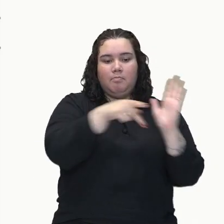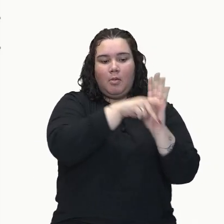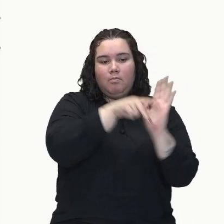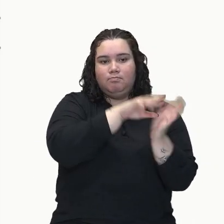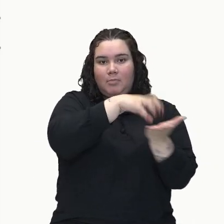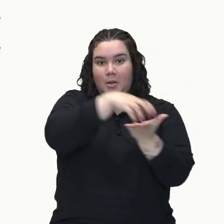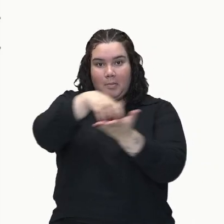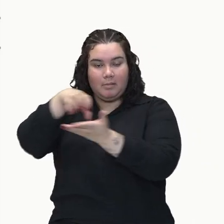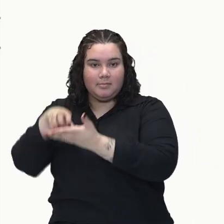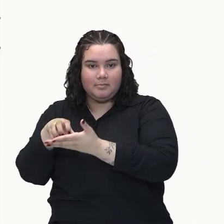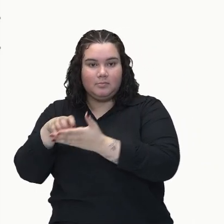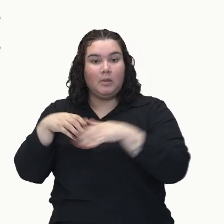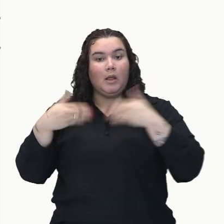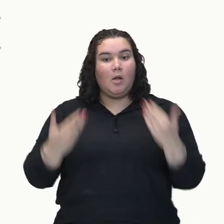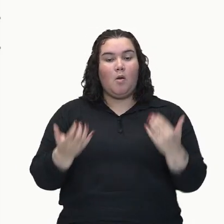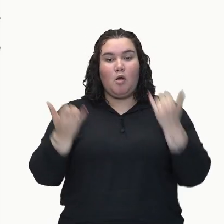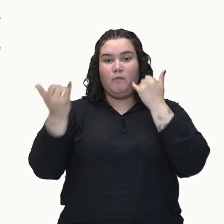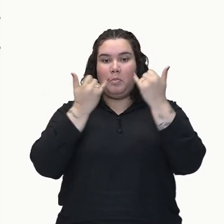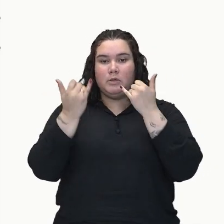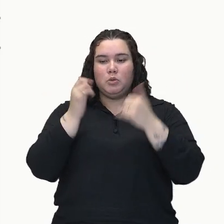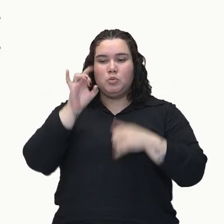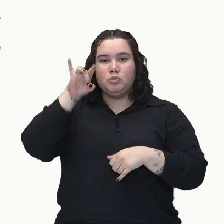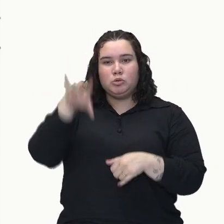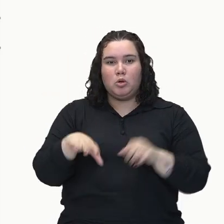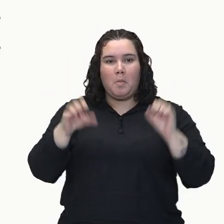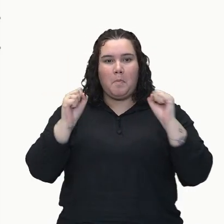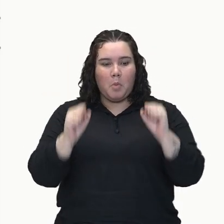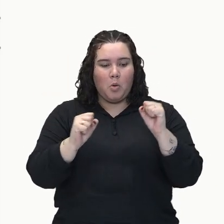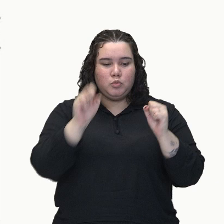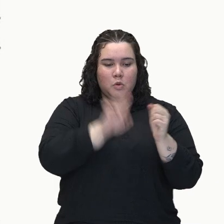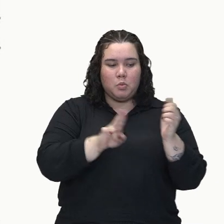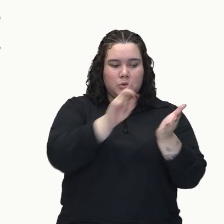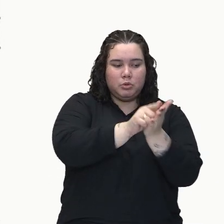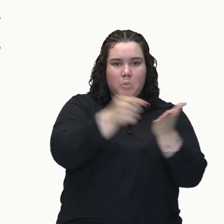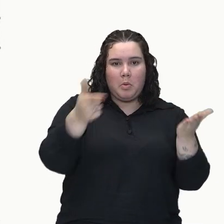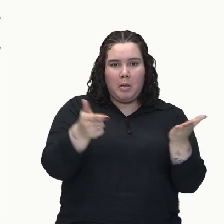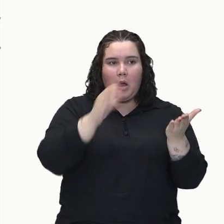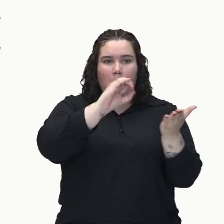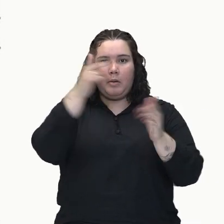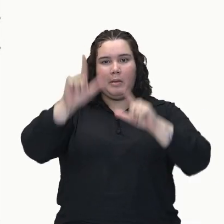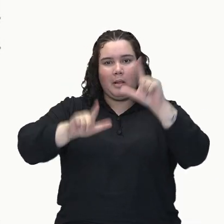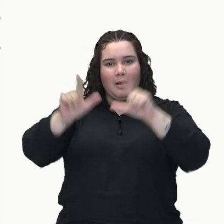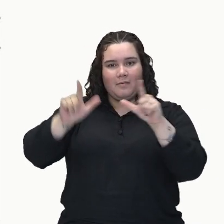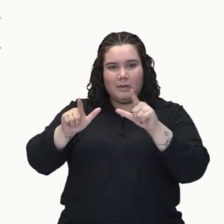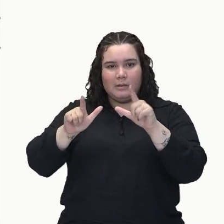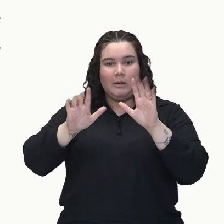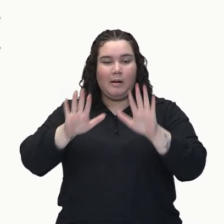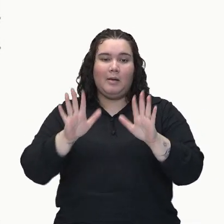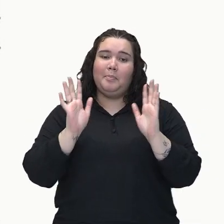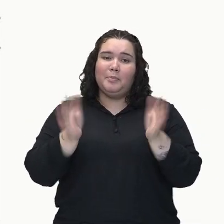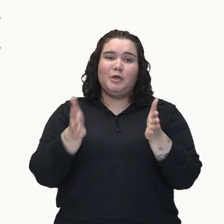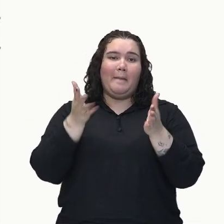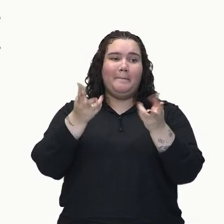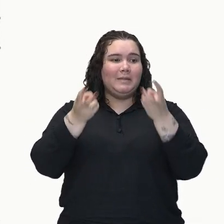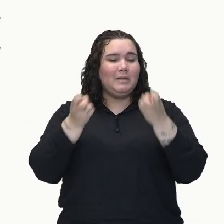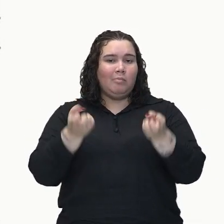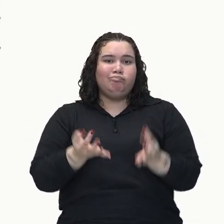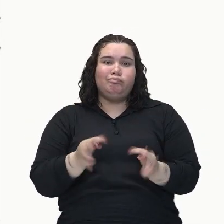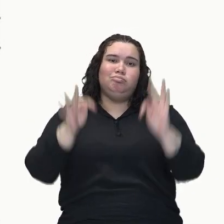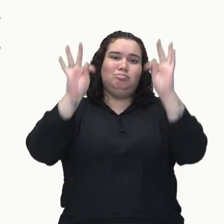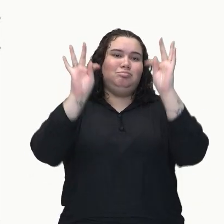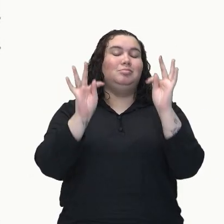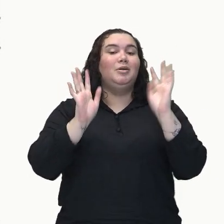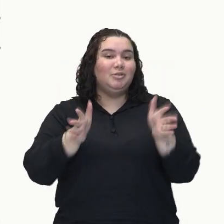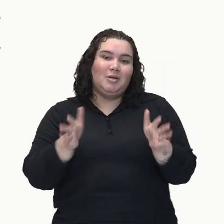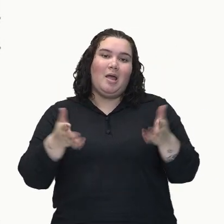A ideia de que notícias só podem ser veiculadas em jornais impressos ou na televisão já não faz sentido diante das diversas mudanças da era digital. Então você pode